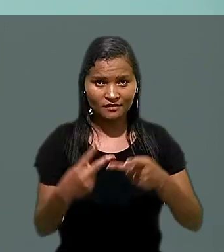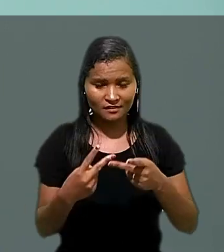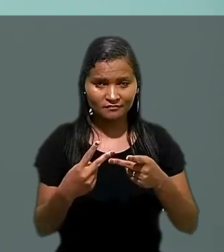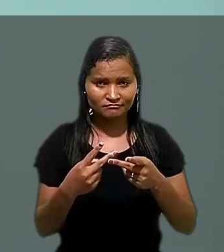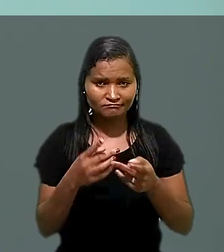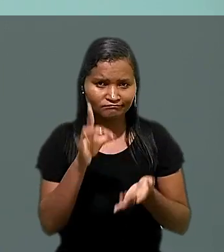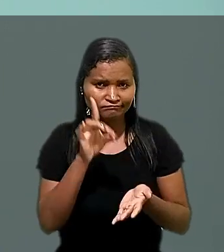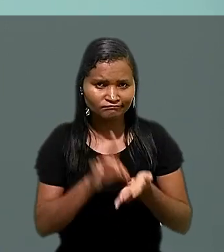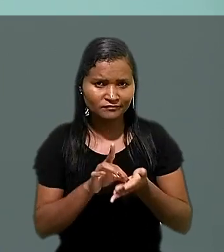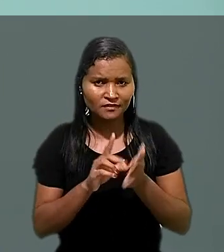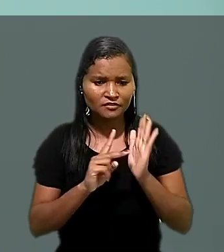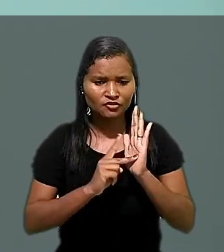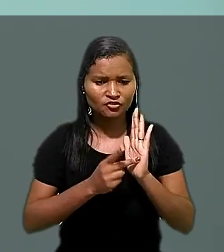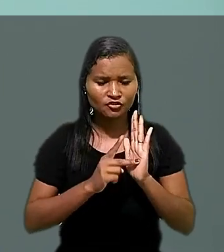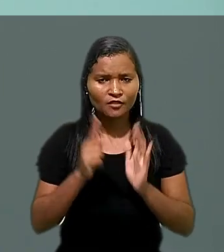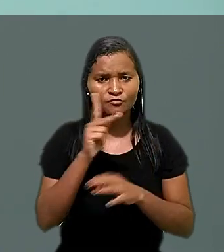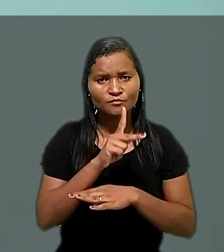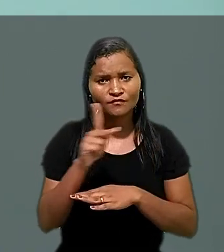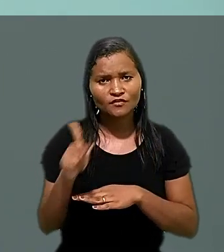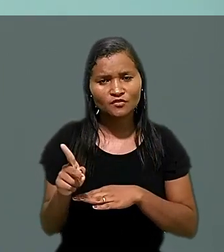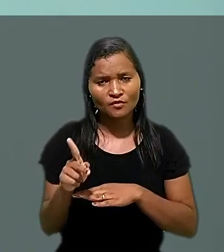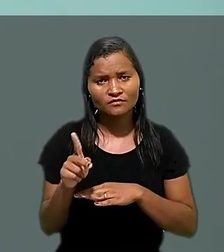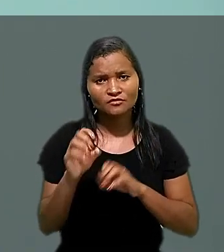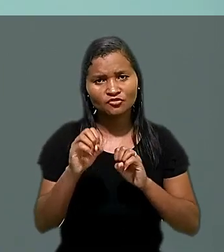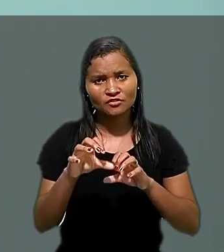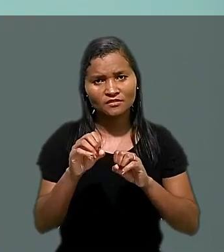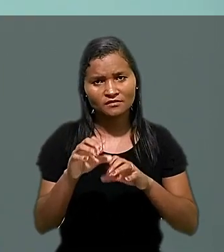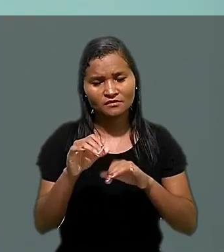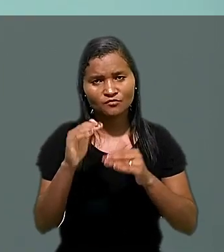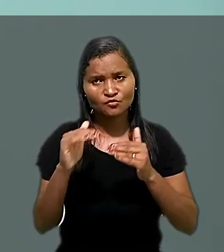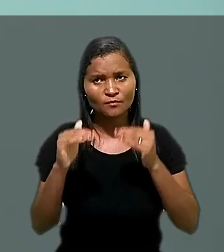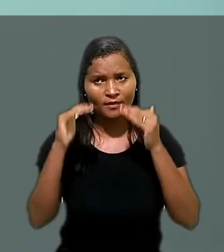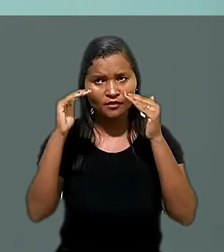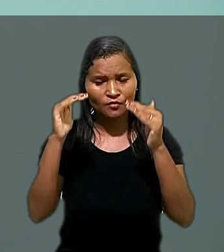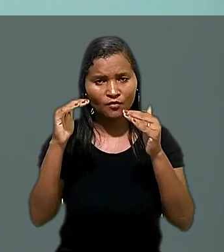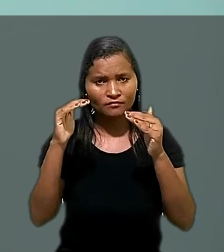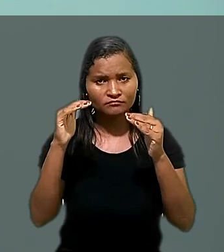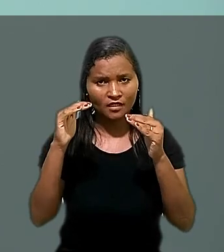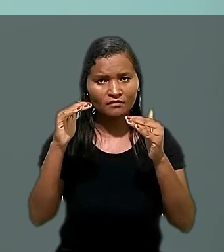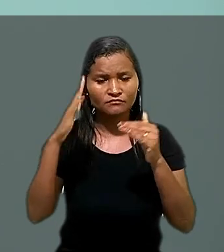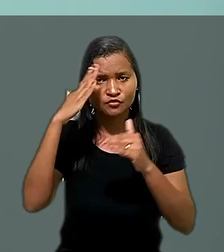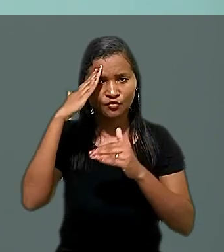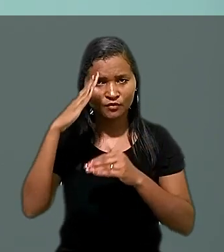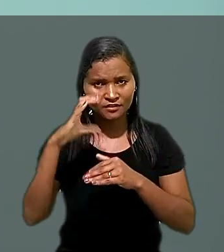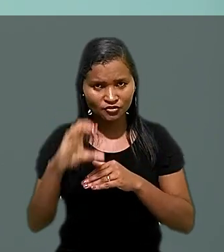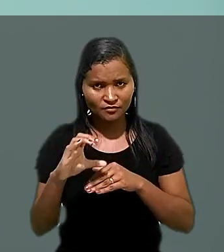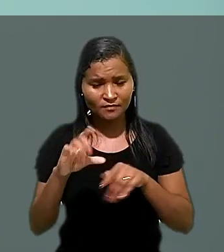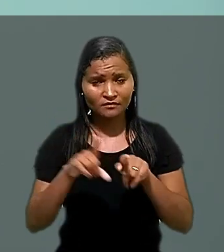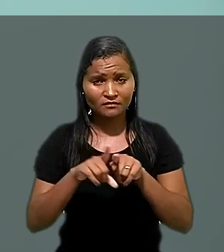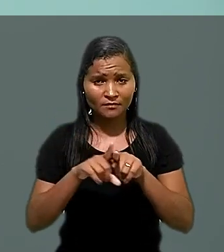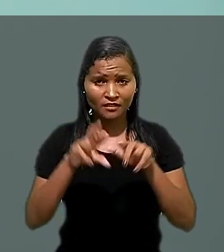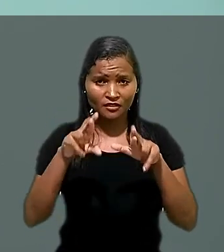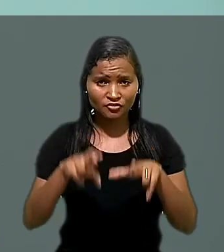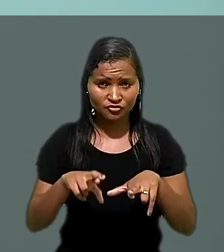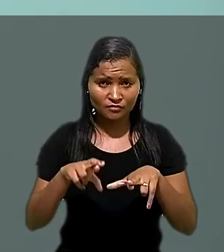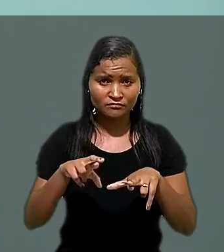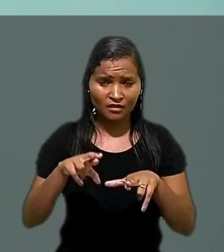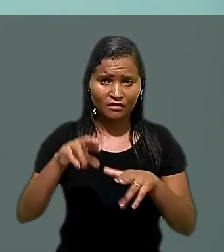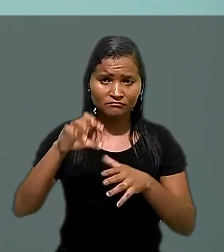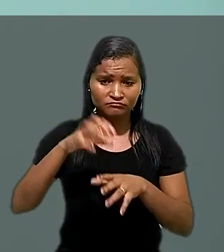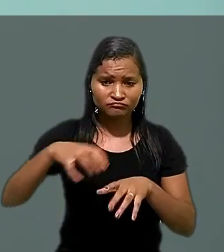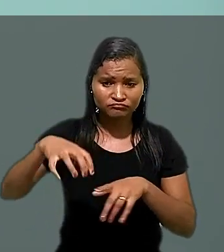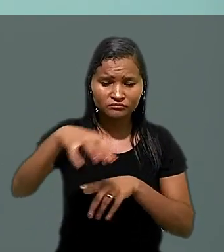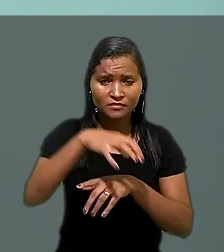reconheceram a legitimidade do Sindicato dos Professores de Ensino Superior de Curitiba e região metropolitana para pedir ressarcimento